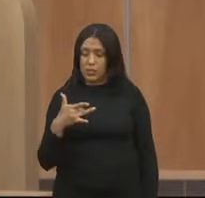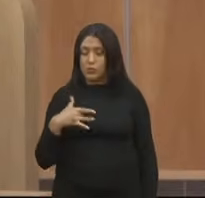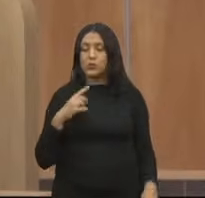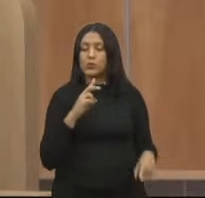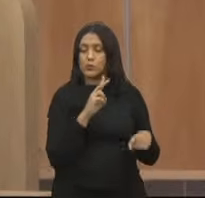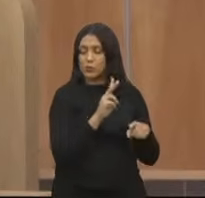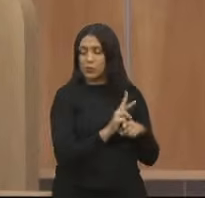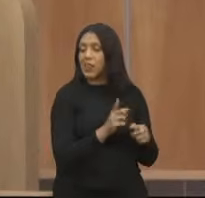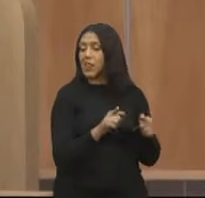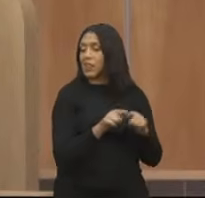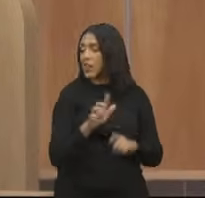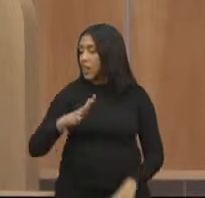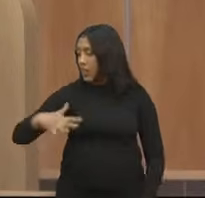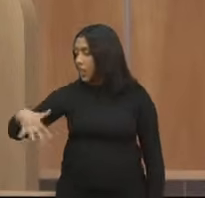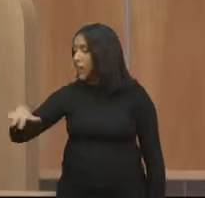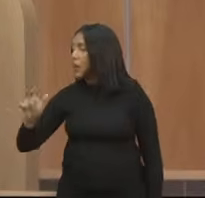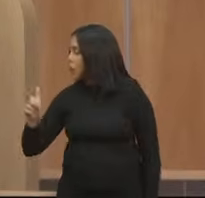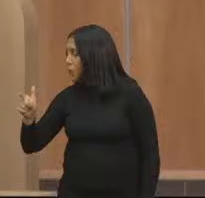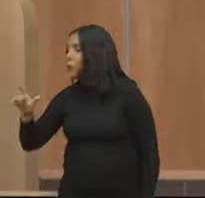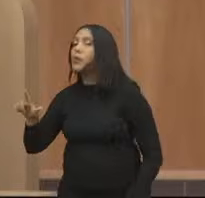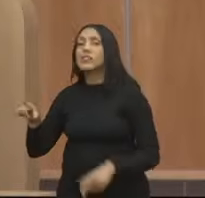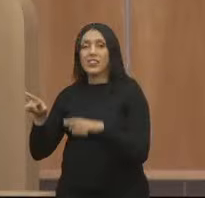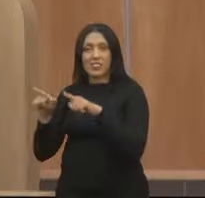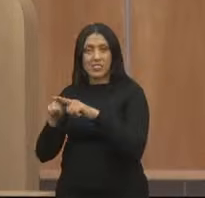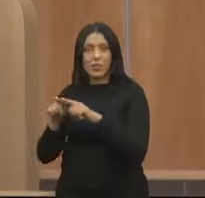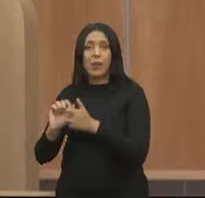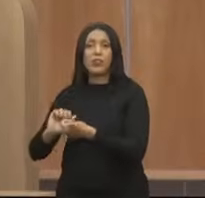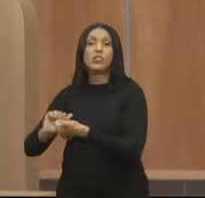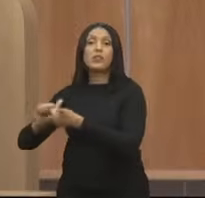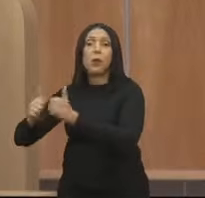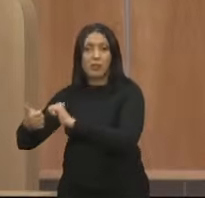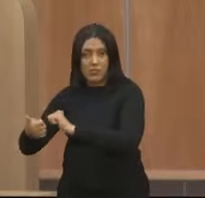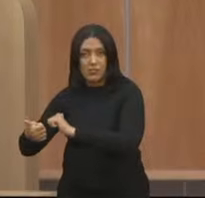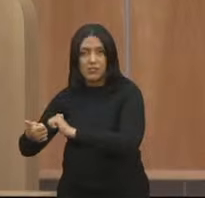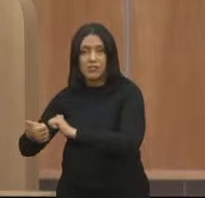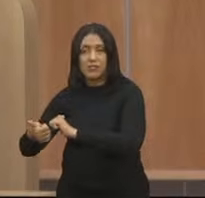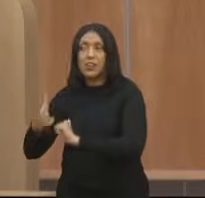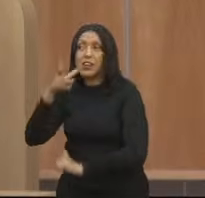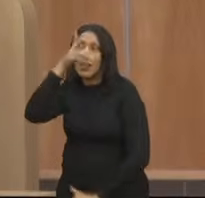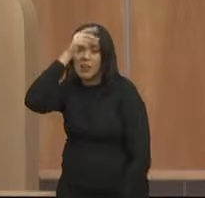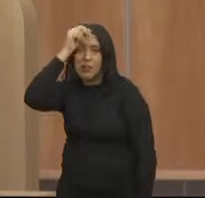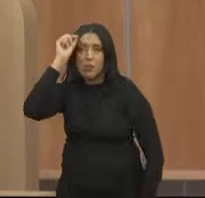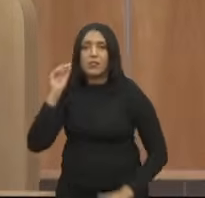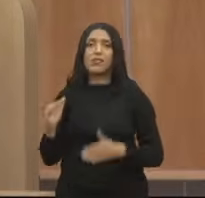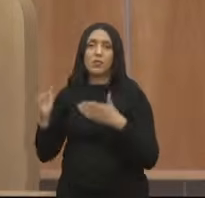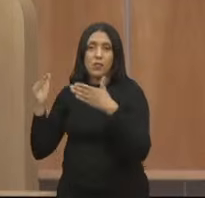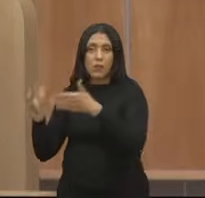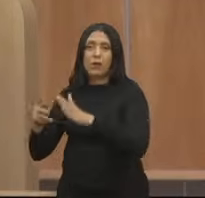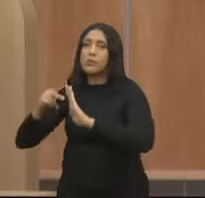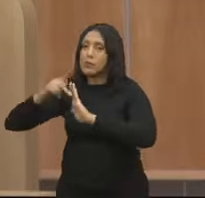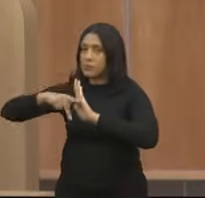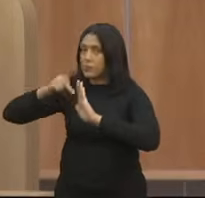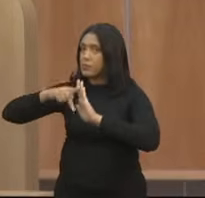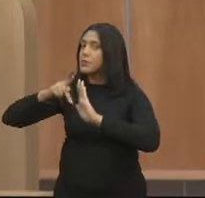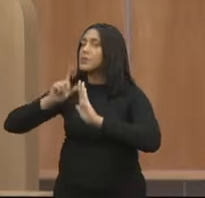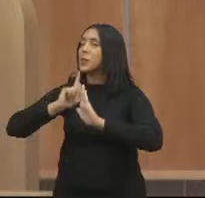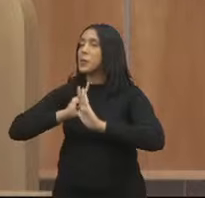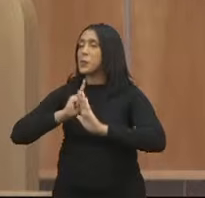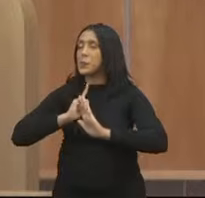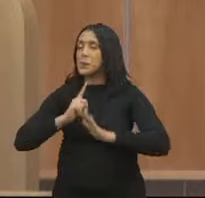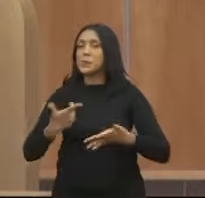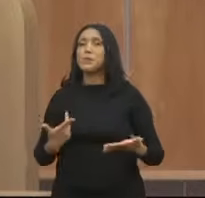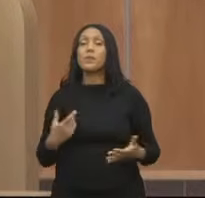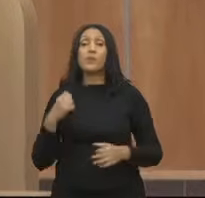que defendo a bandeira do esporte, fiquei muito contente com o avanço que vai ocorrer a partir de